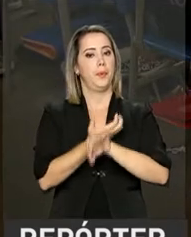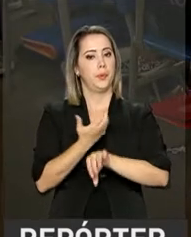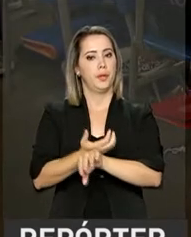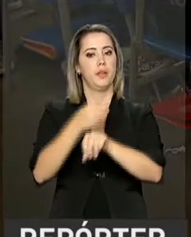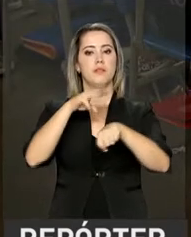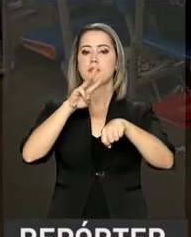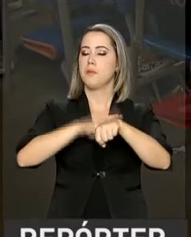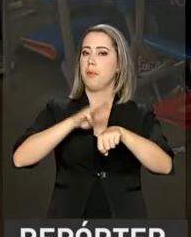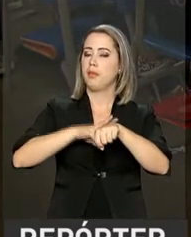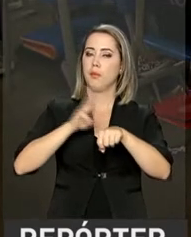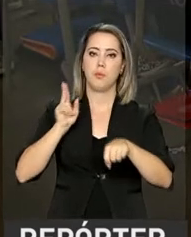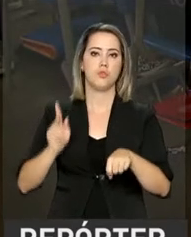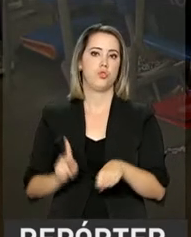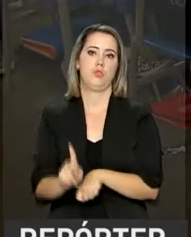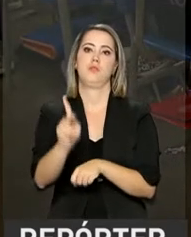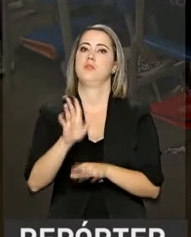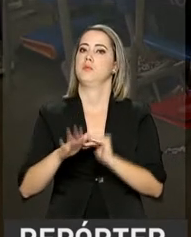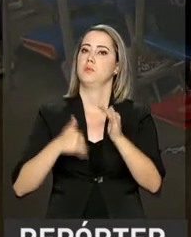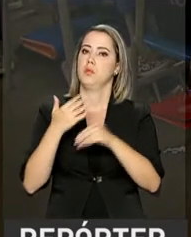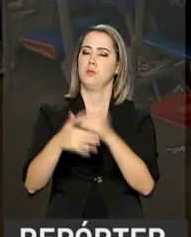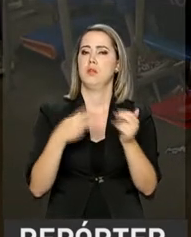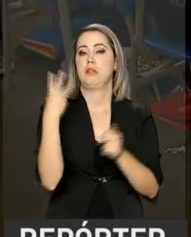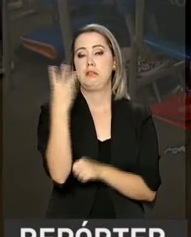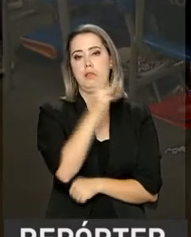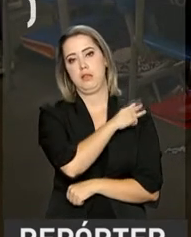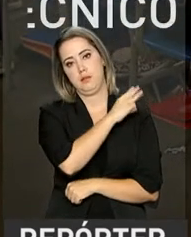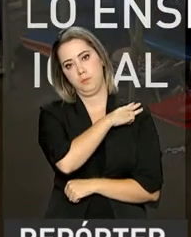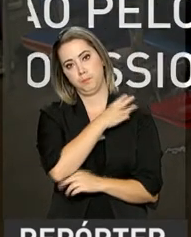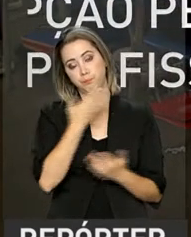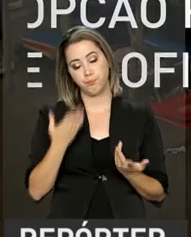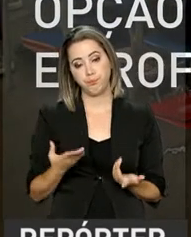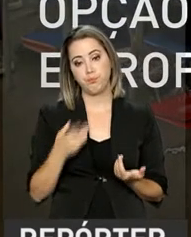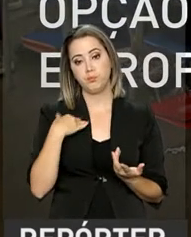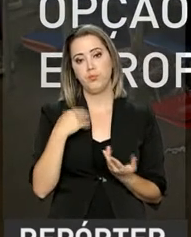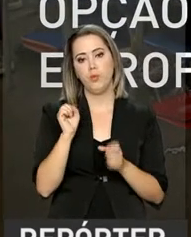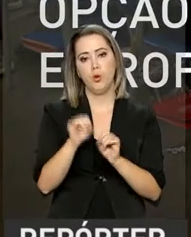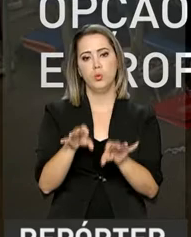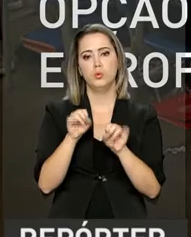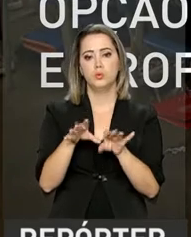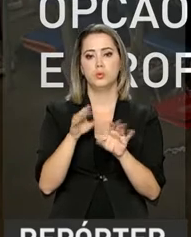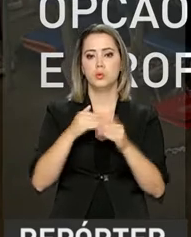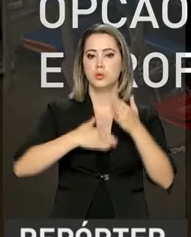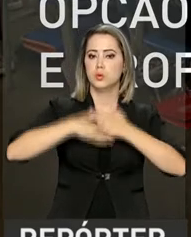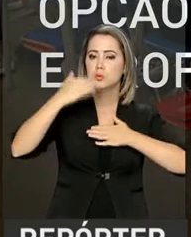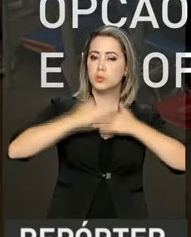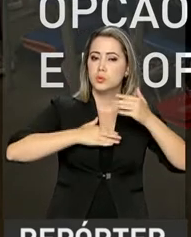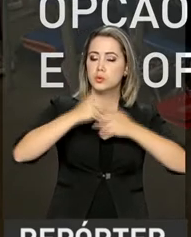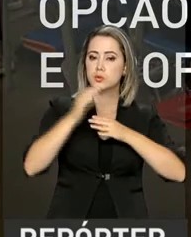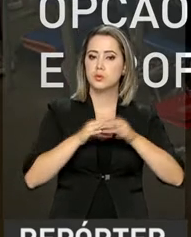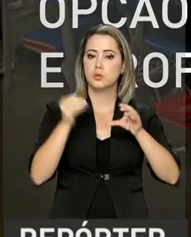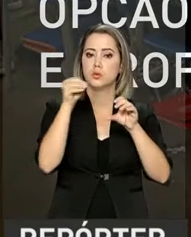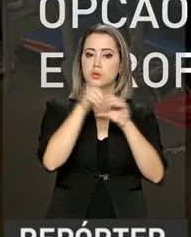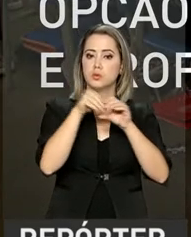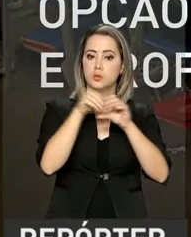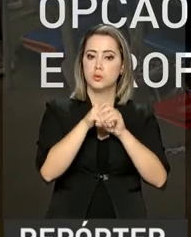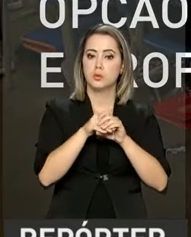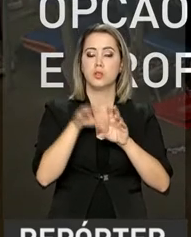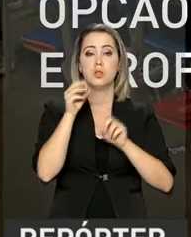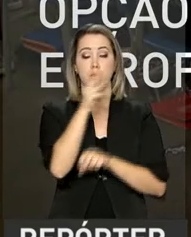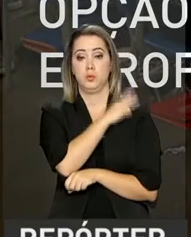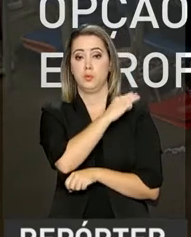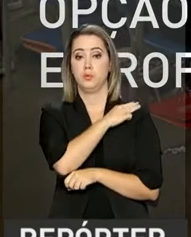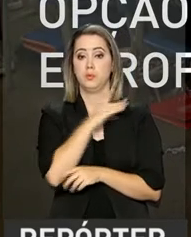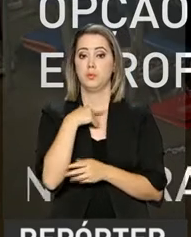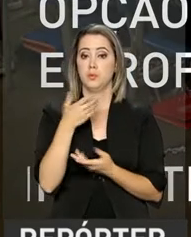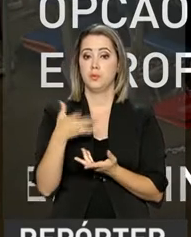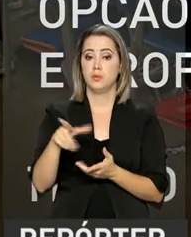portuguesa e matemática ao longo dos 3 anos, a formação técnica profissional dentro da grade do ensino médio